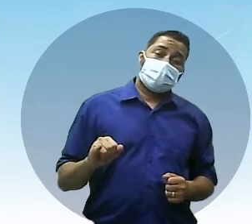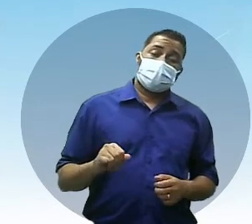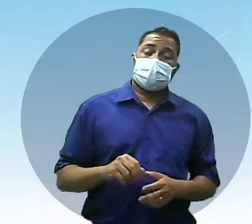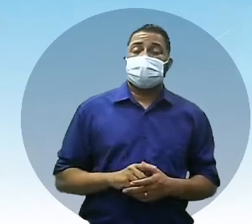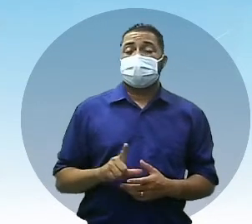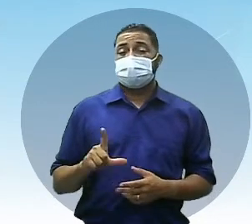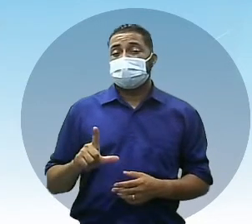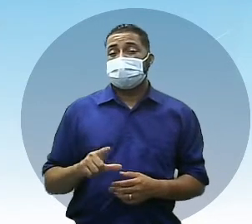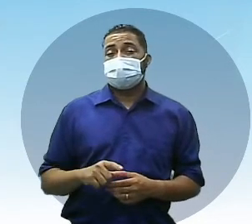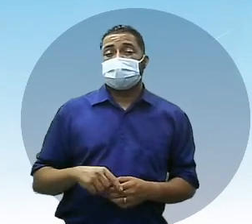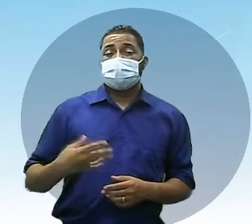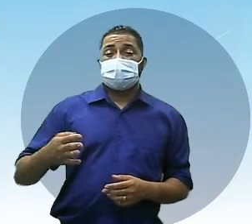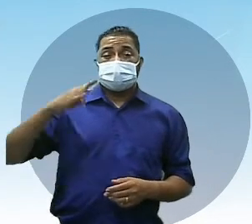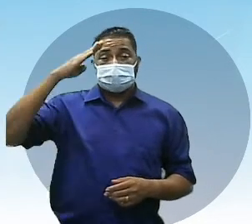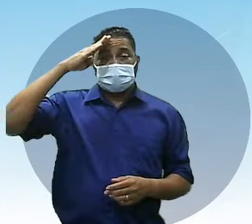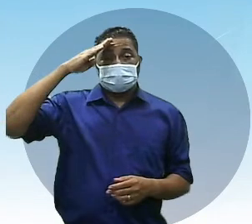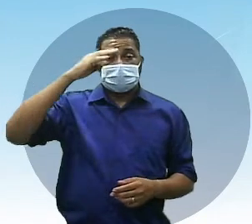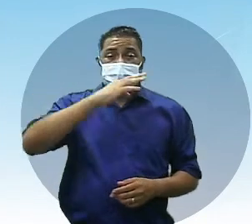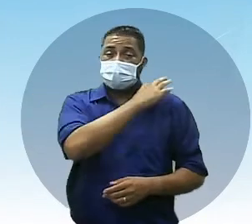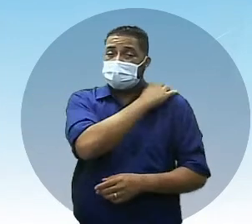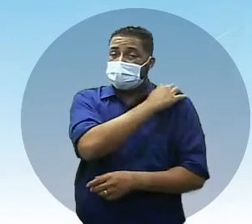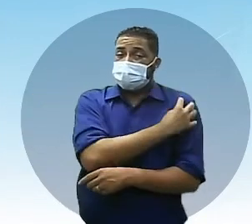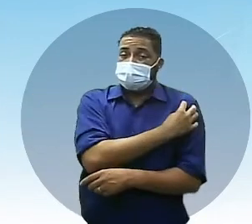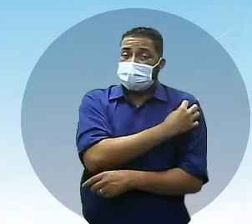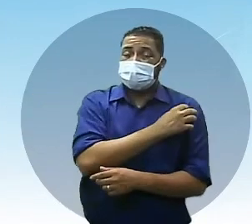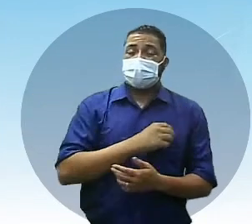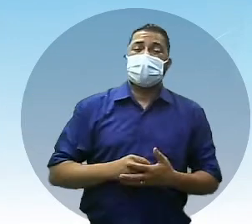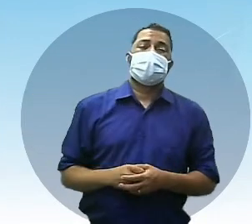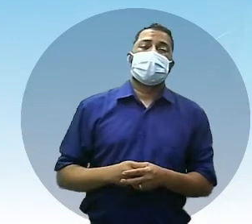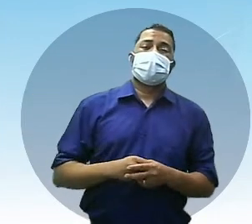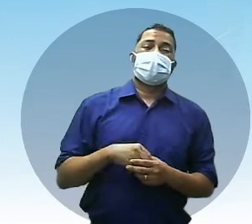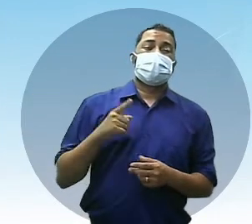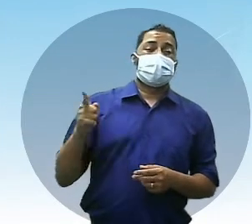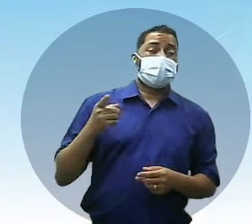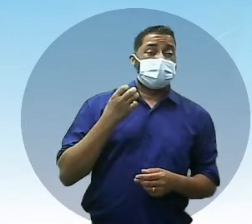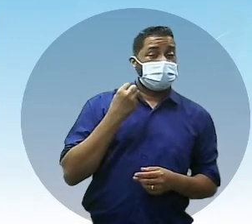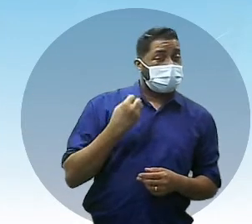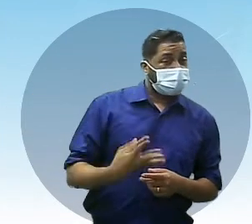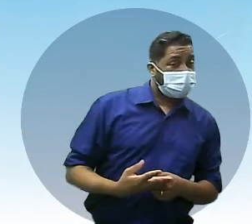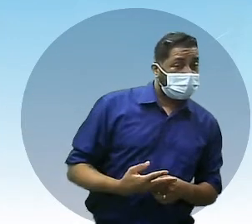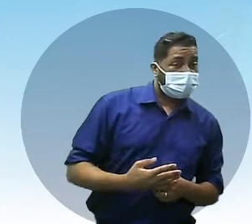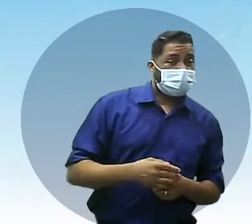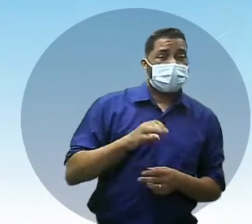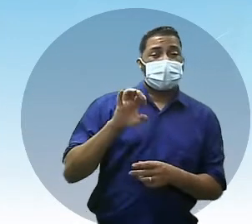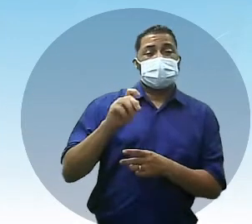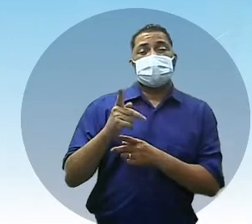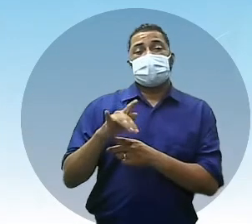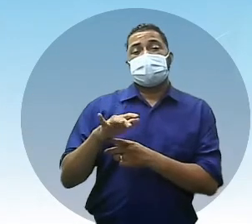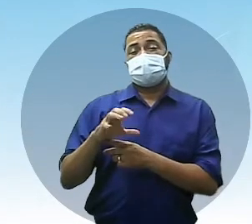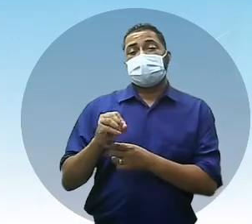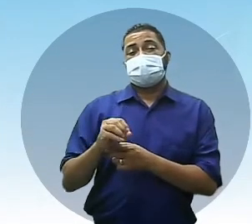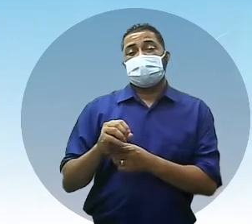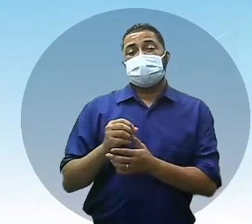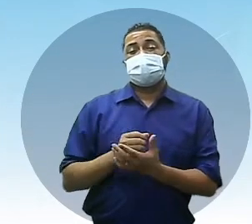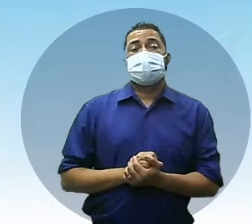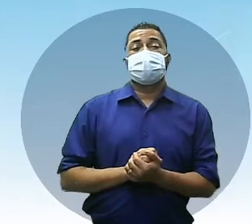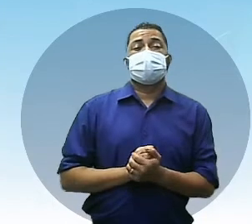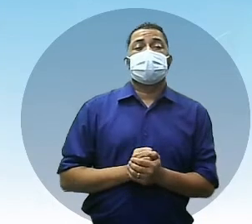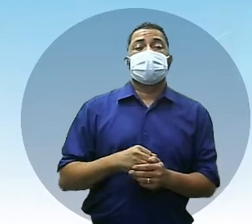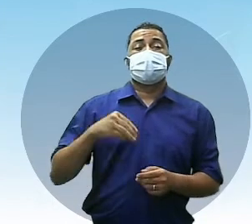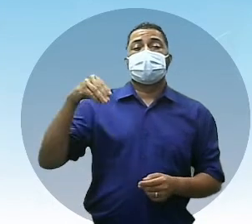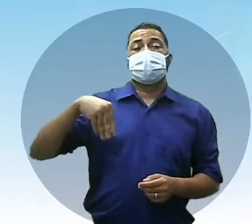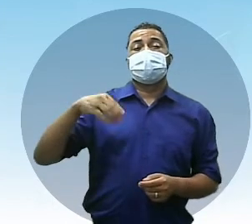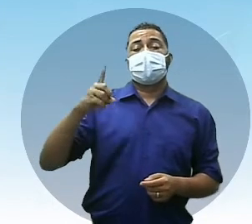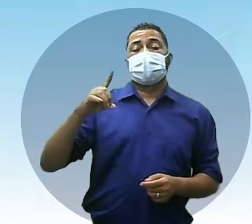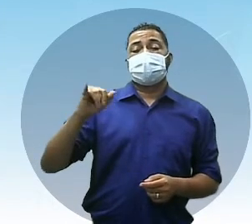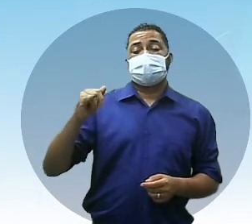civil-militar. Governo daquele menino bom, chamado Emílio Garrastazu